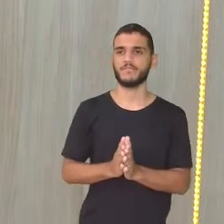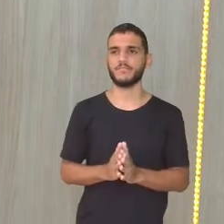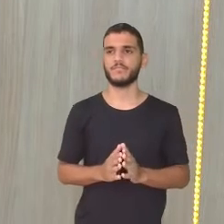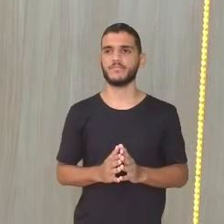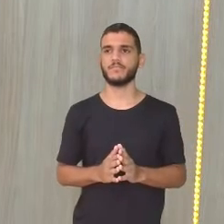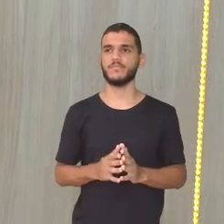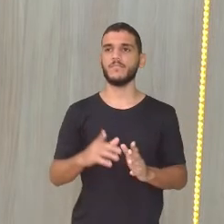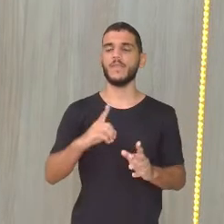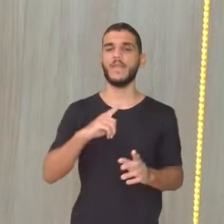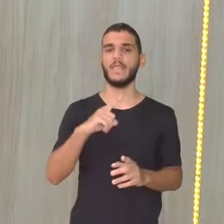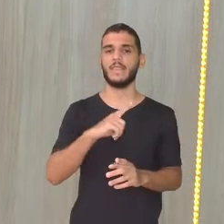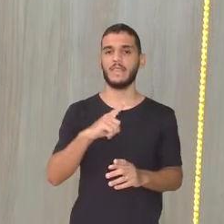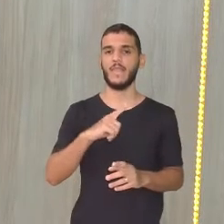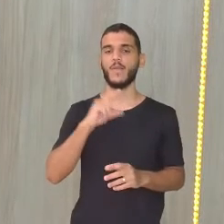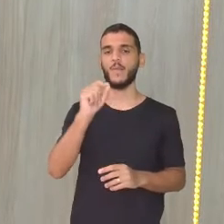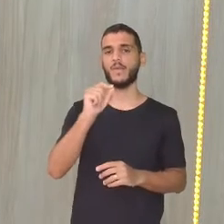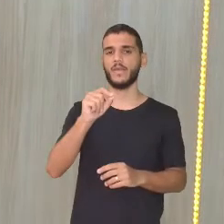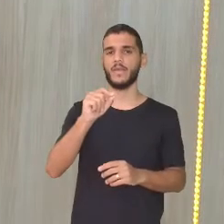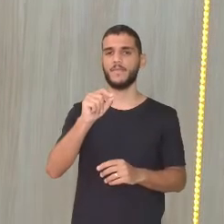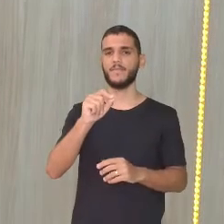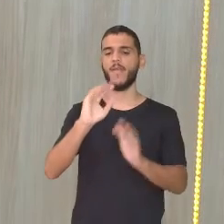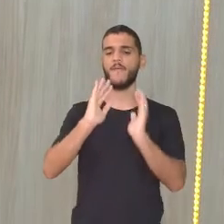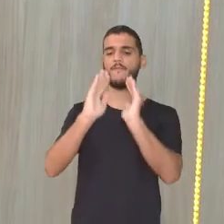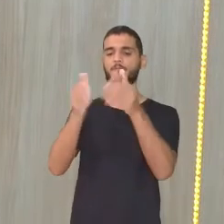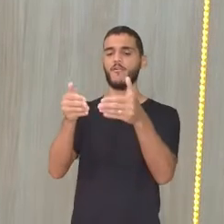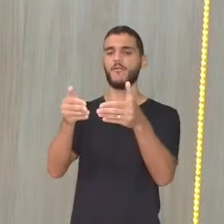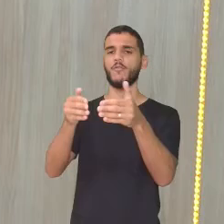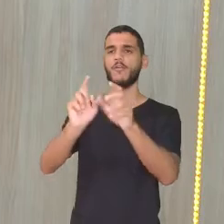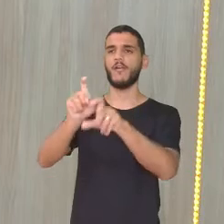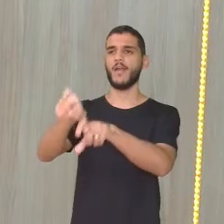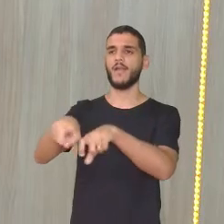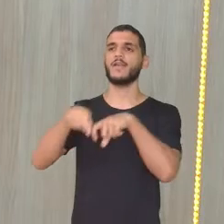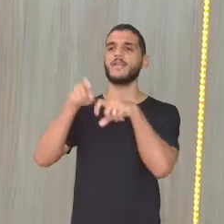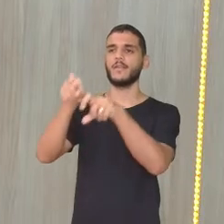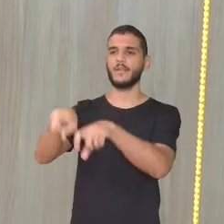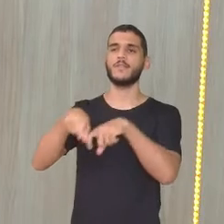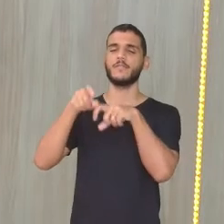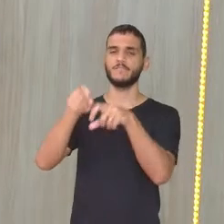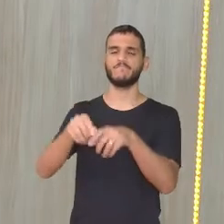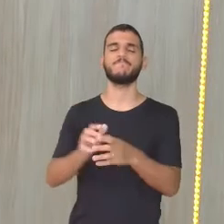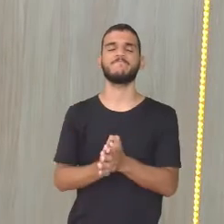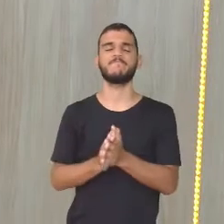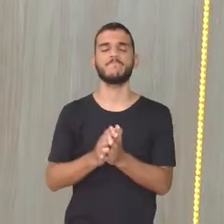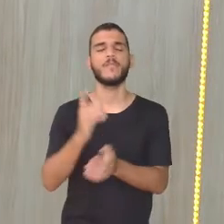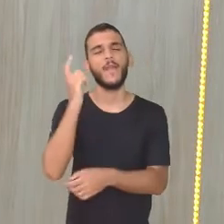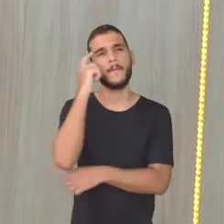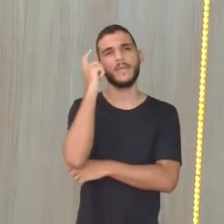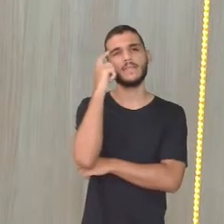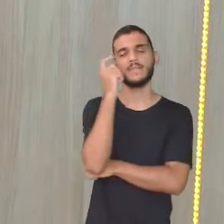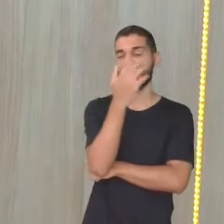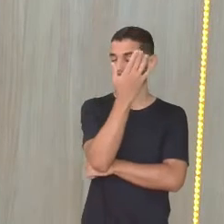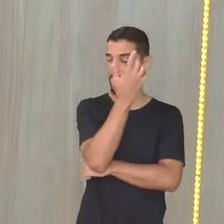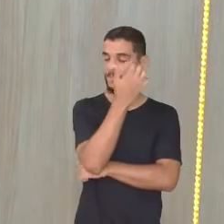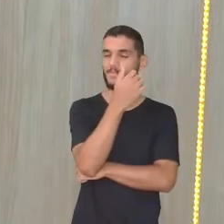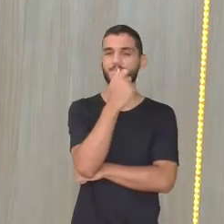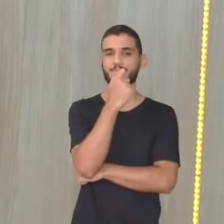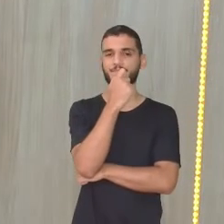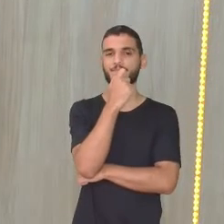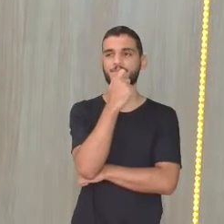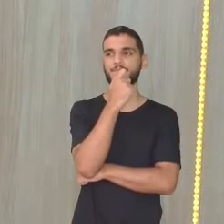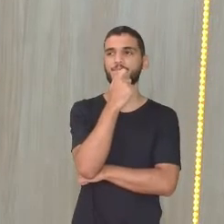a agricultura, tá? E vamos aqui pensar, né? A agricultura